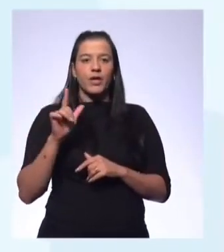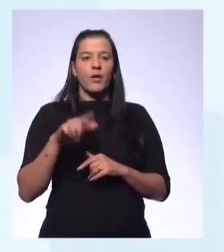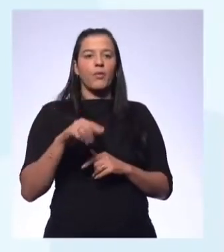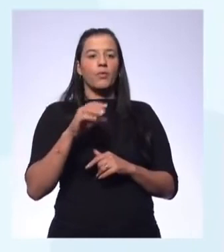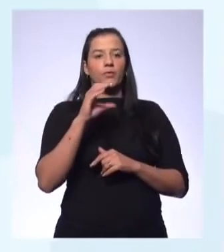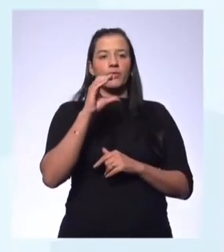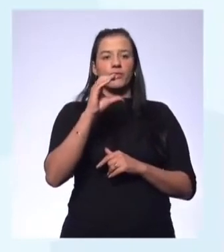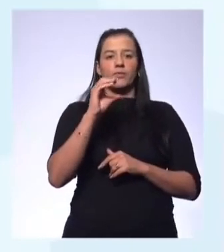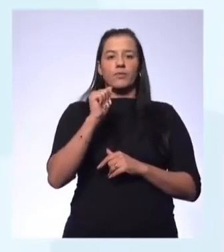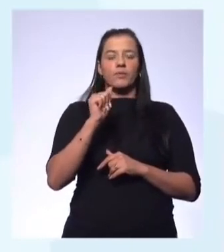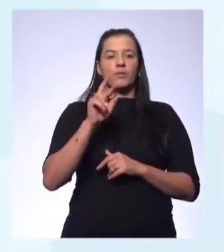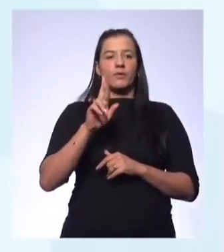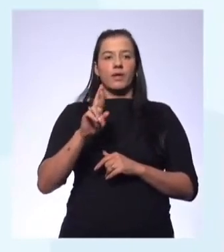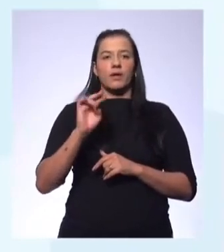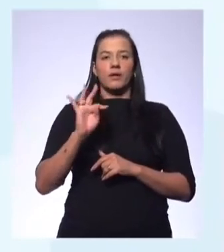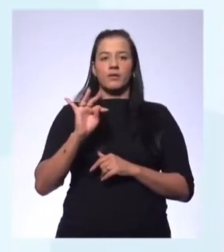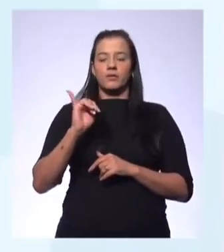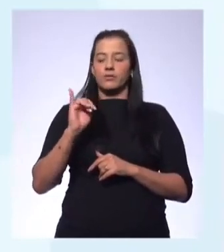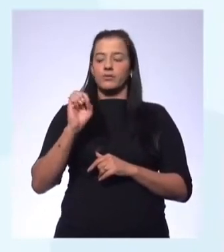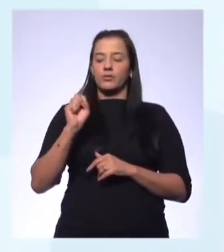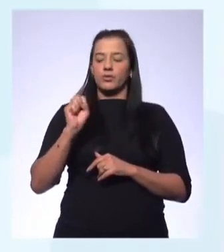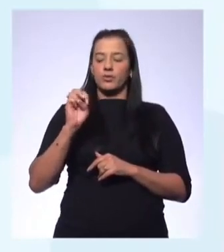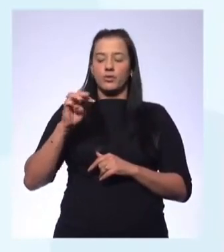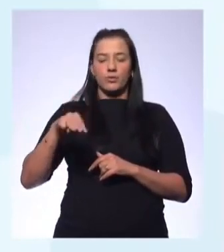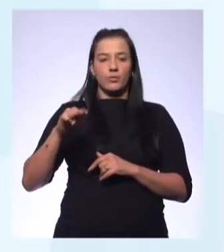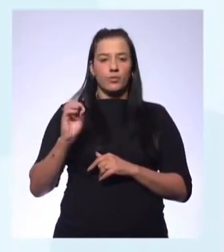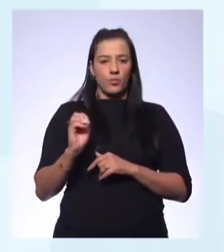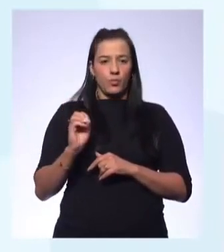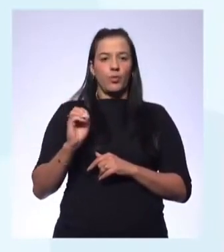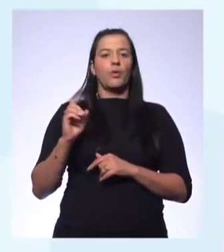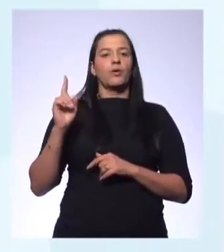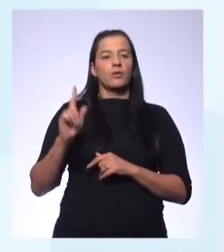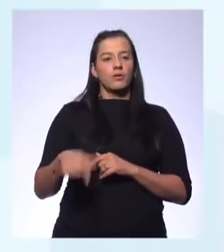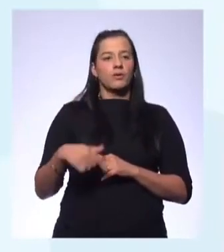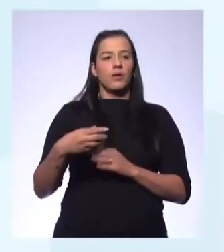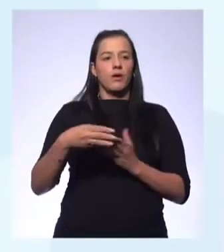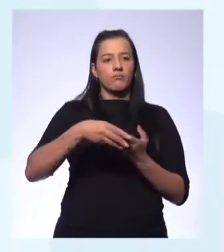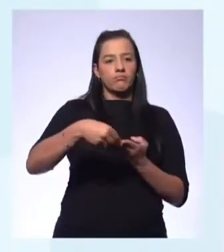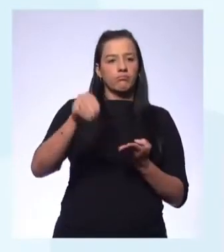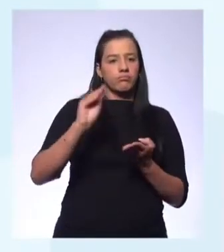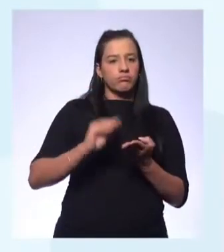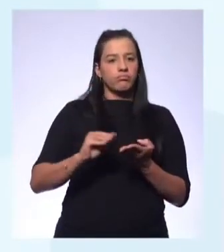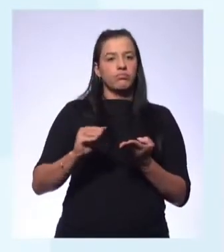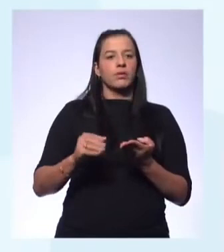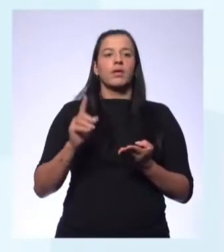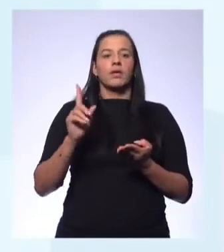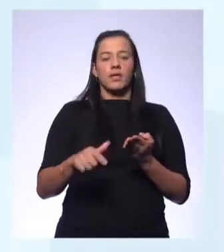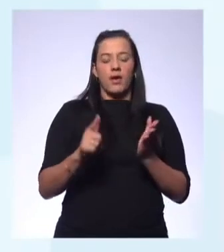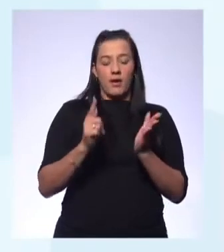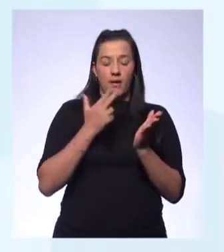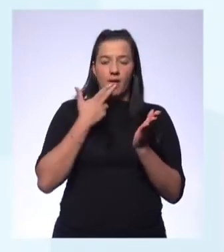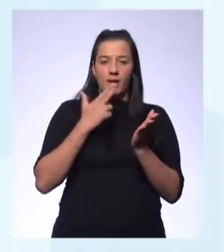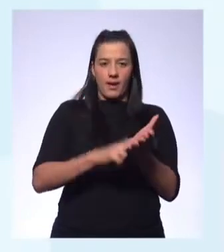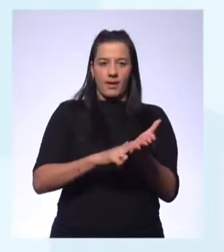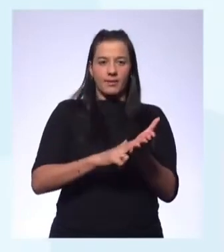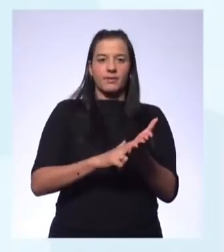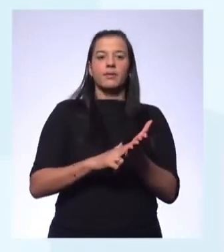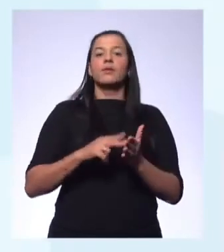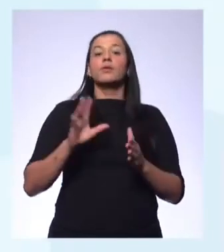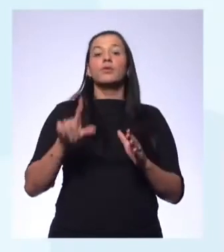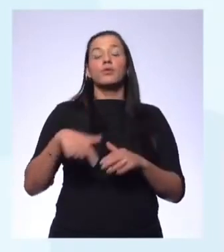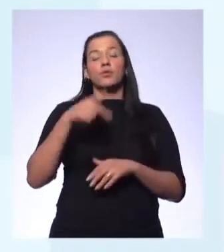cartismo vem de carta, né, porque os trabalhadores organizaram um documento chamado Carta do Povo,